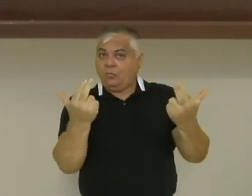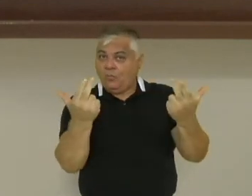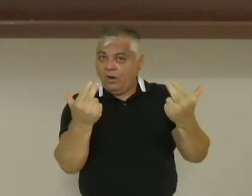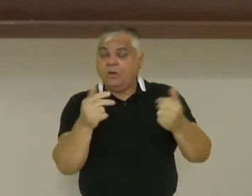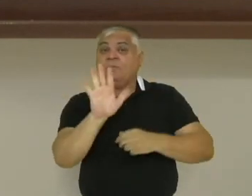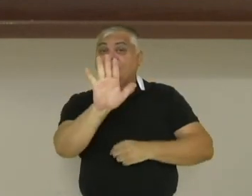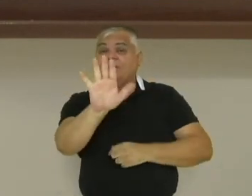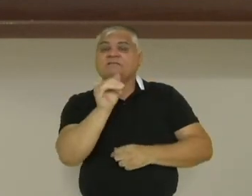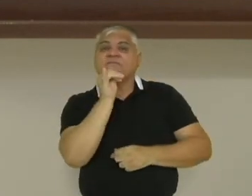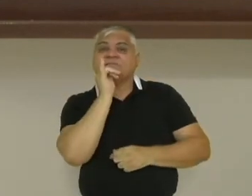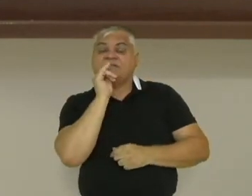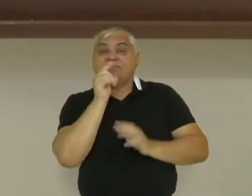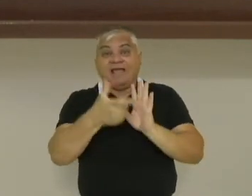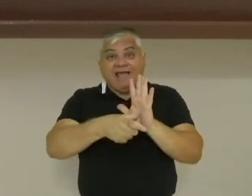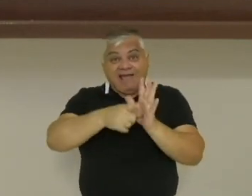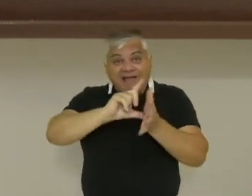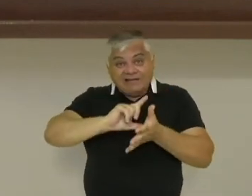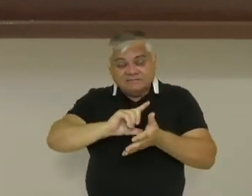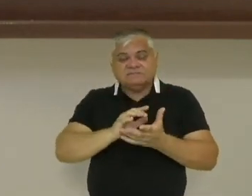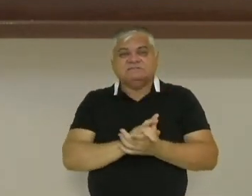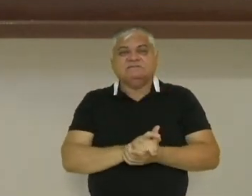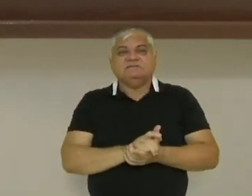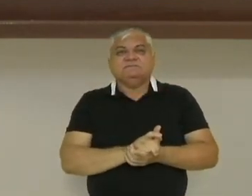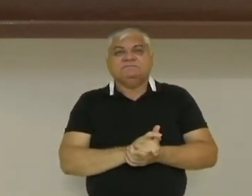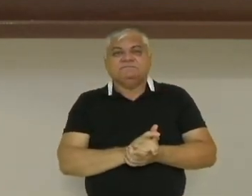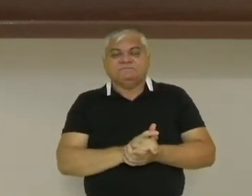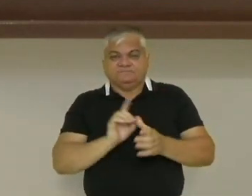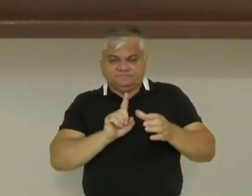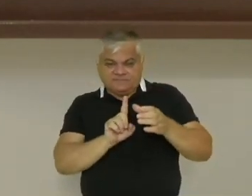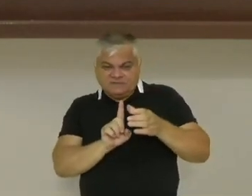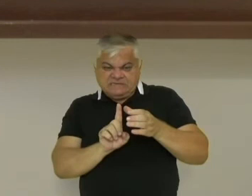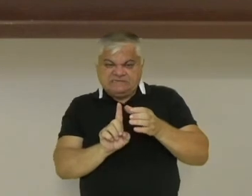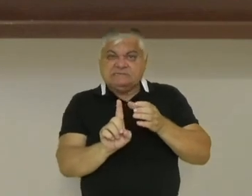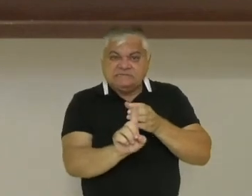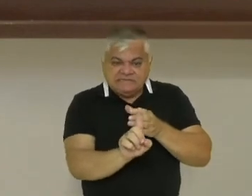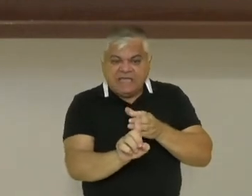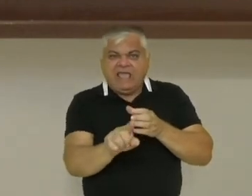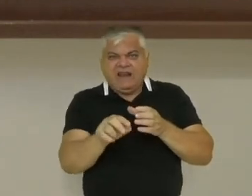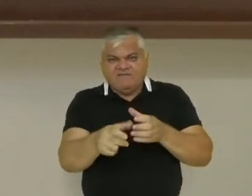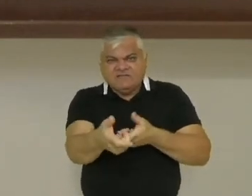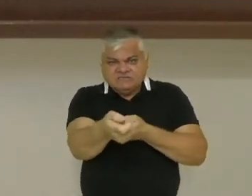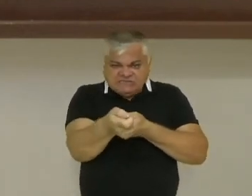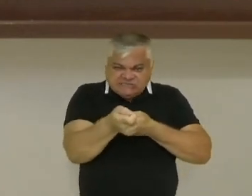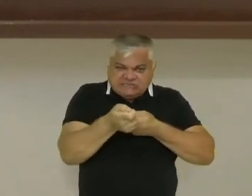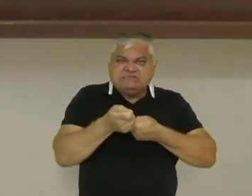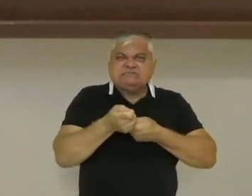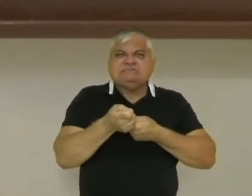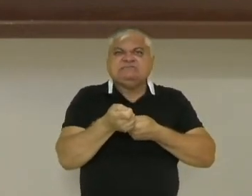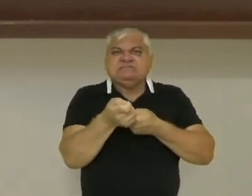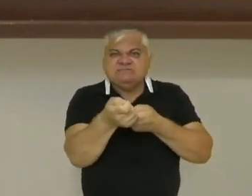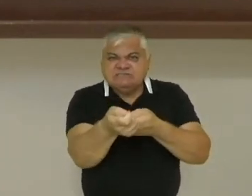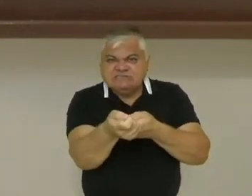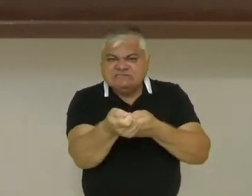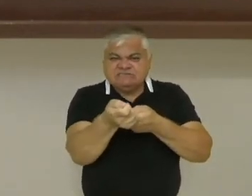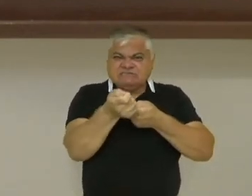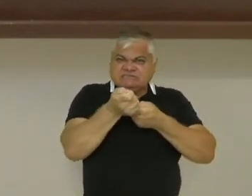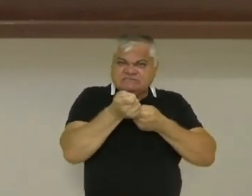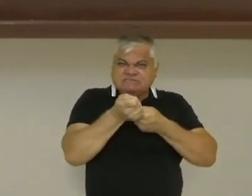praticamente. Só que antes de você tirar a pessoa para tirar, ela quer ficar. Então, ela vai ficar ali na posição